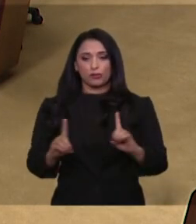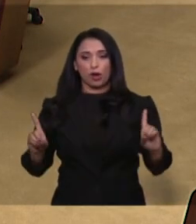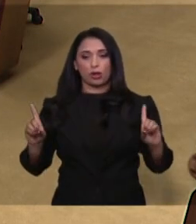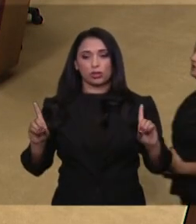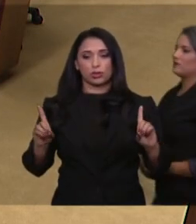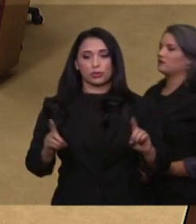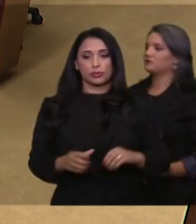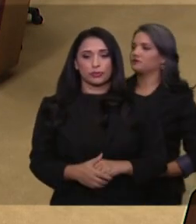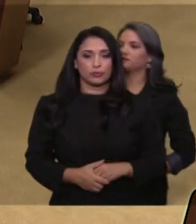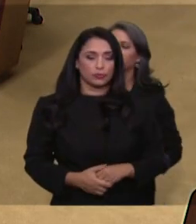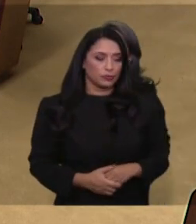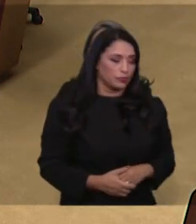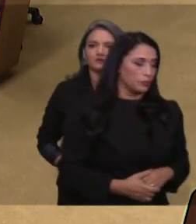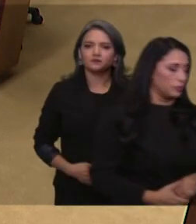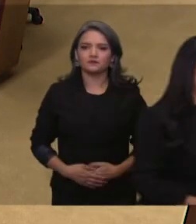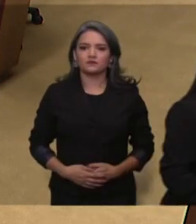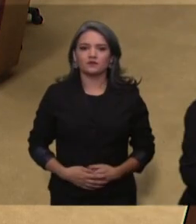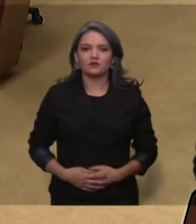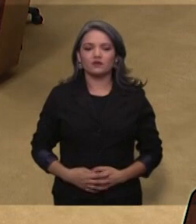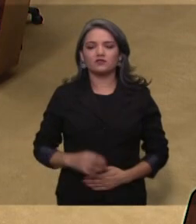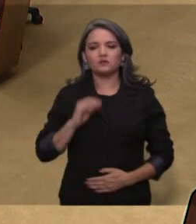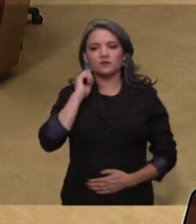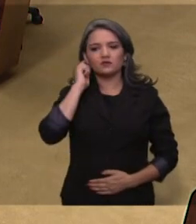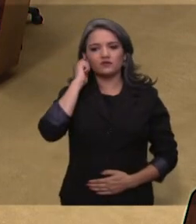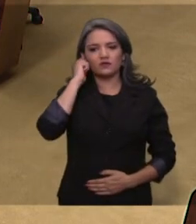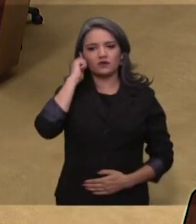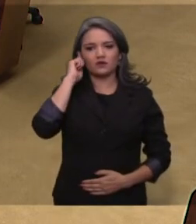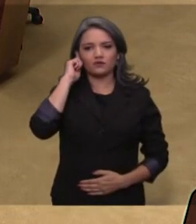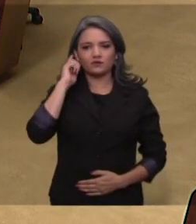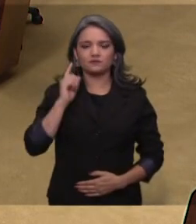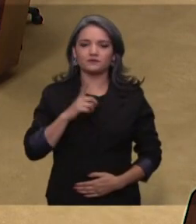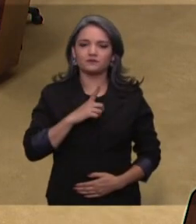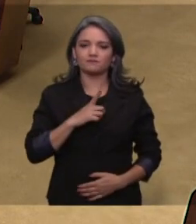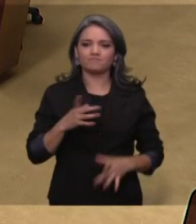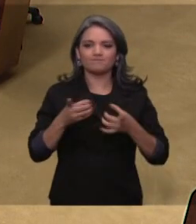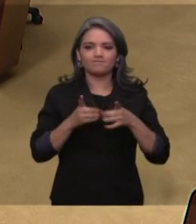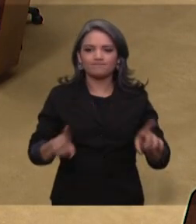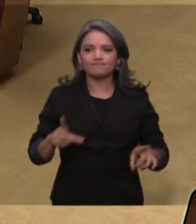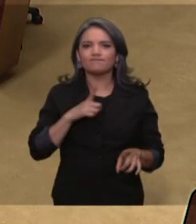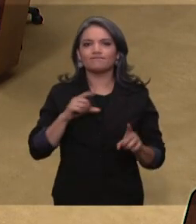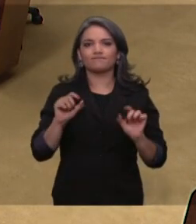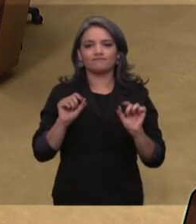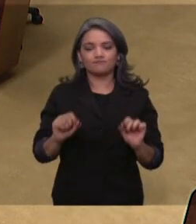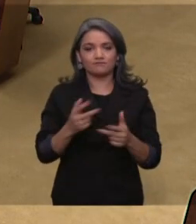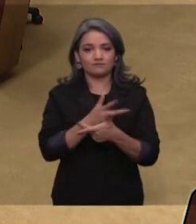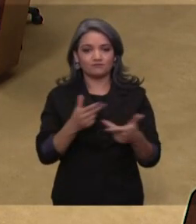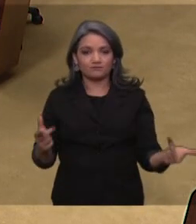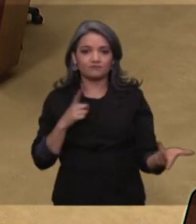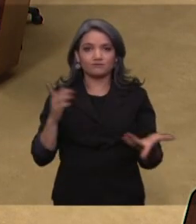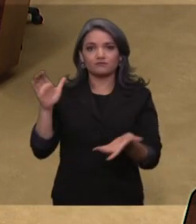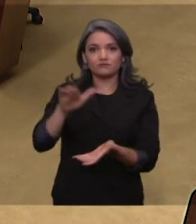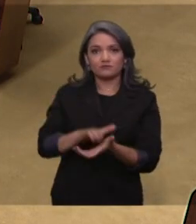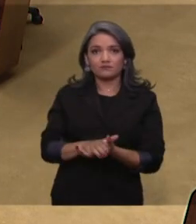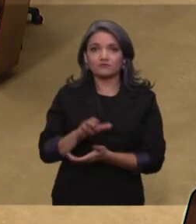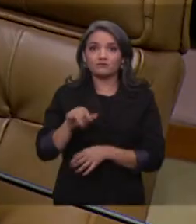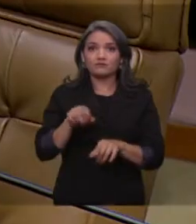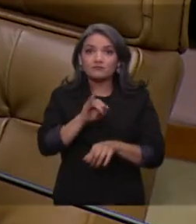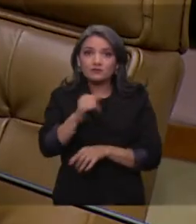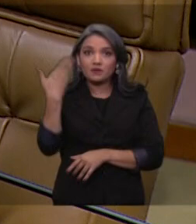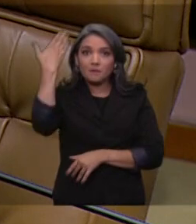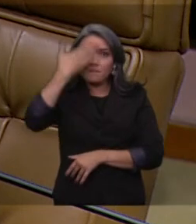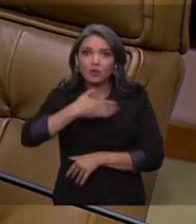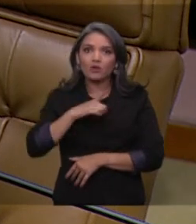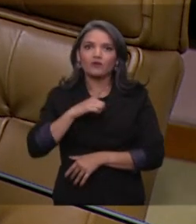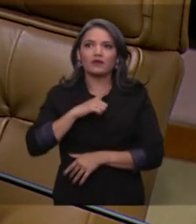o divórcio, dizendo que o divórcio poderá ser requerido por um ou por ambos os cônjuges no caso de comprovada a separação de fato.